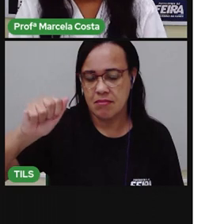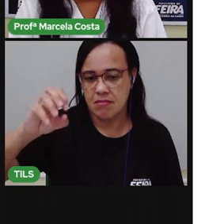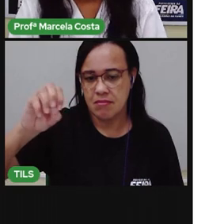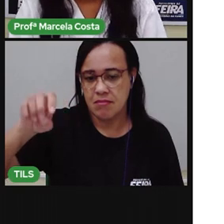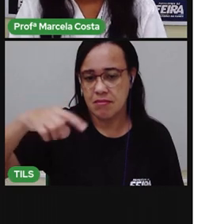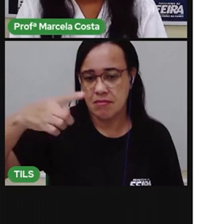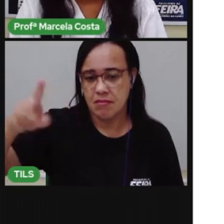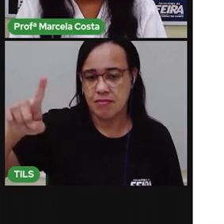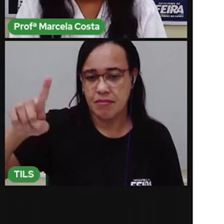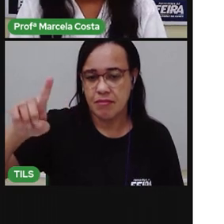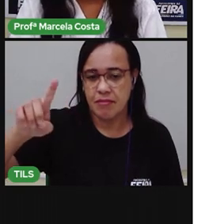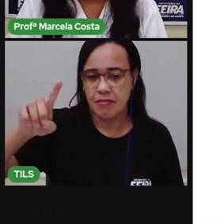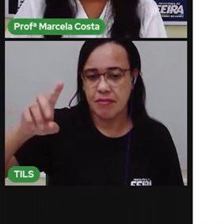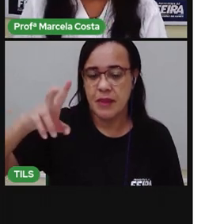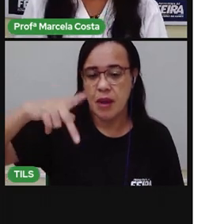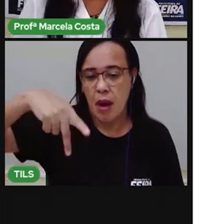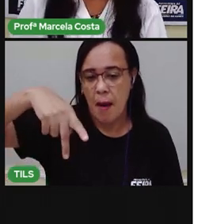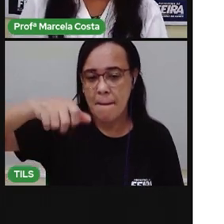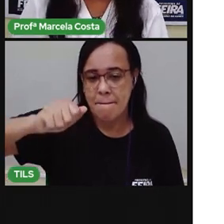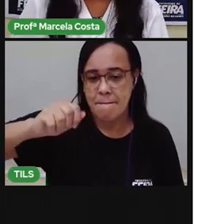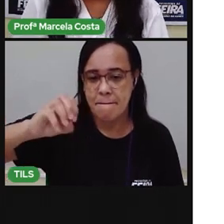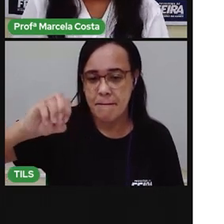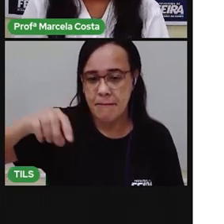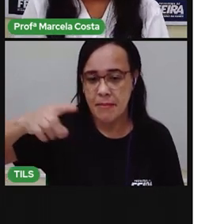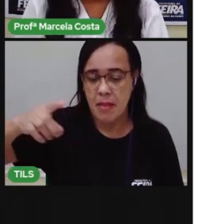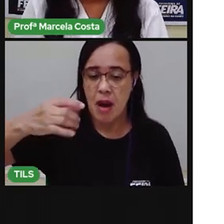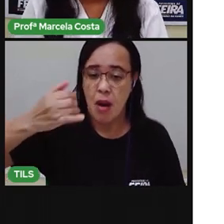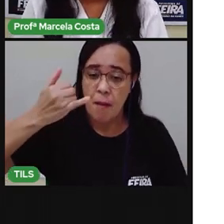Macarrão. Pão, tem um som parecido?